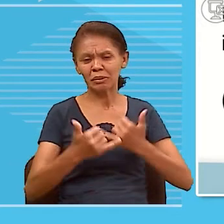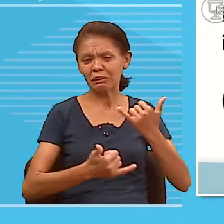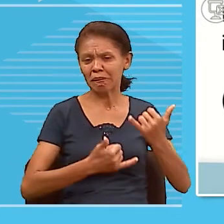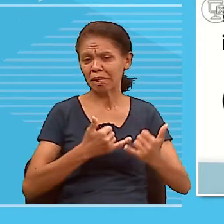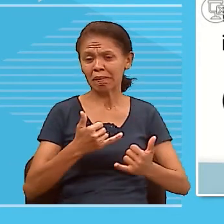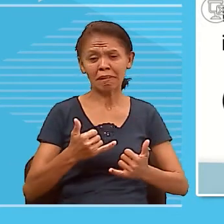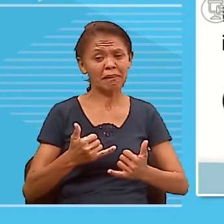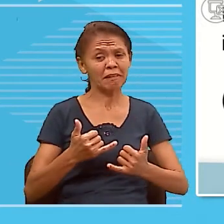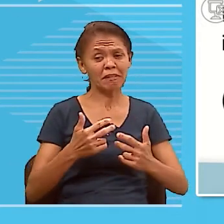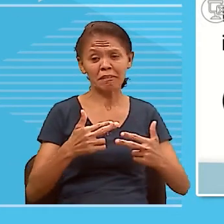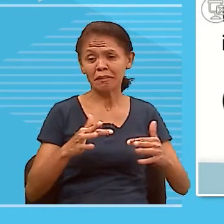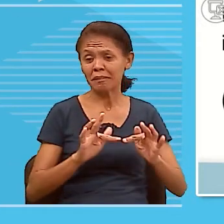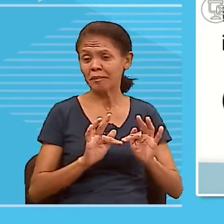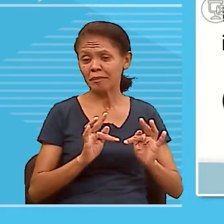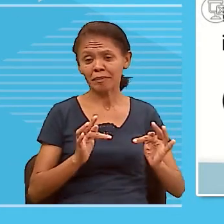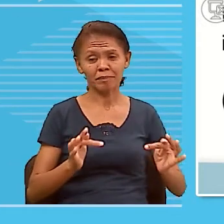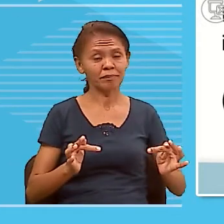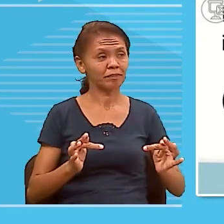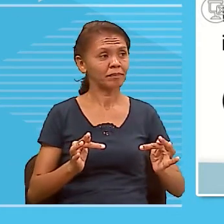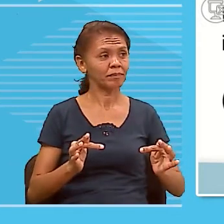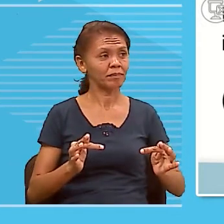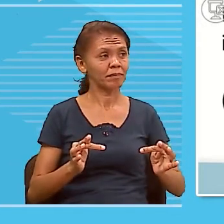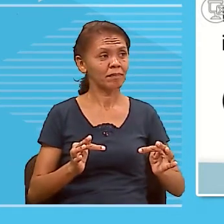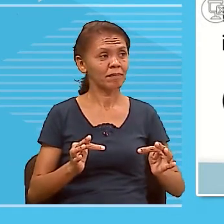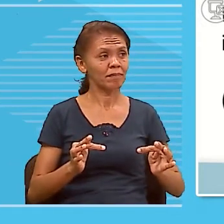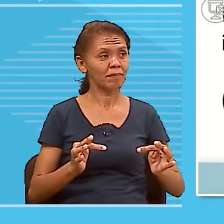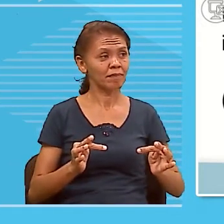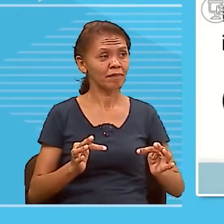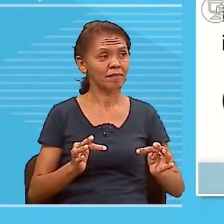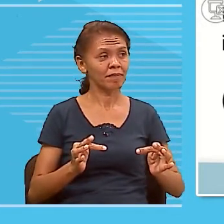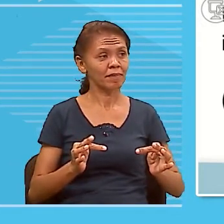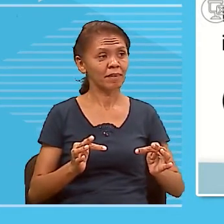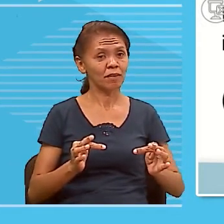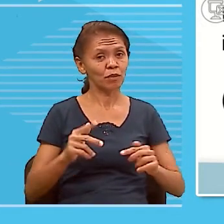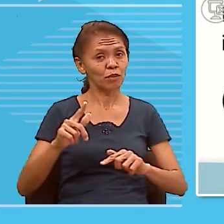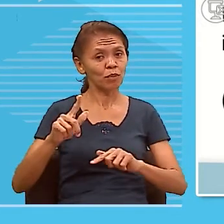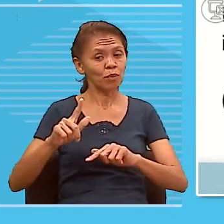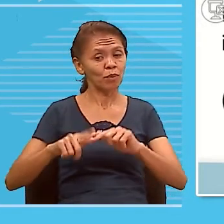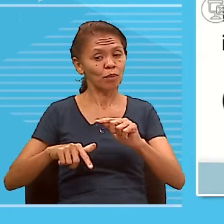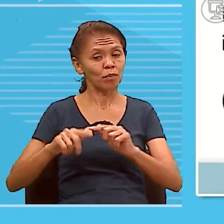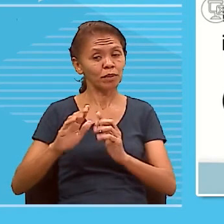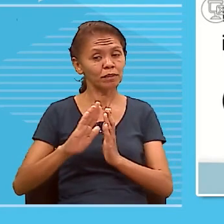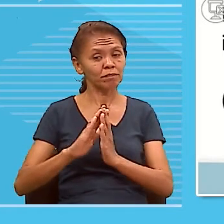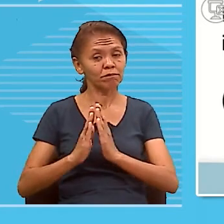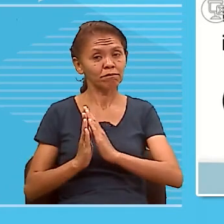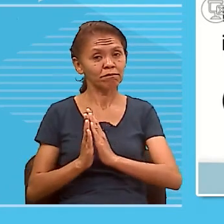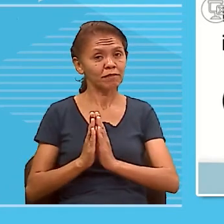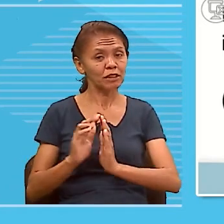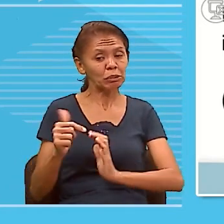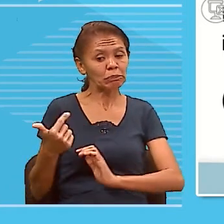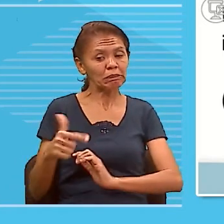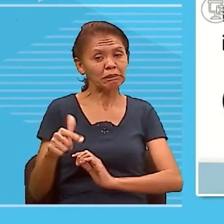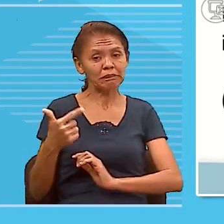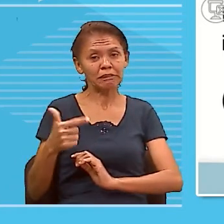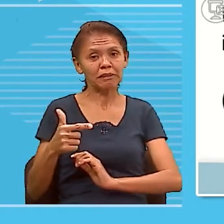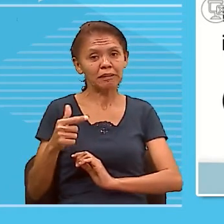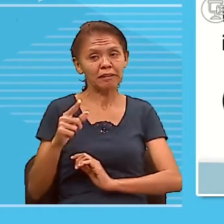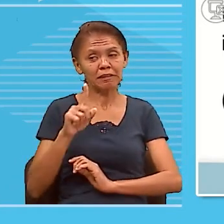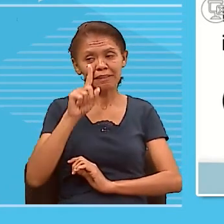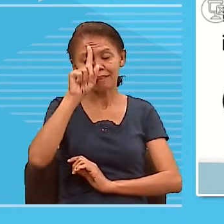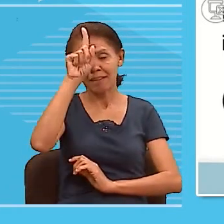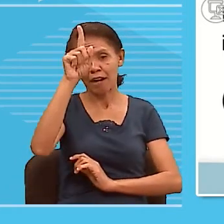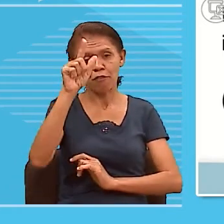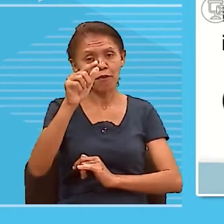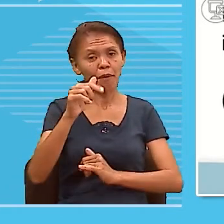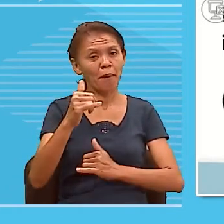simples né quando não havia o brinquedo em si se criava o brinquedo não